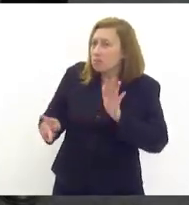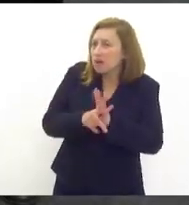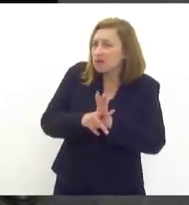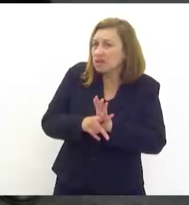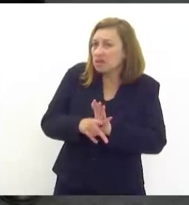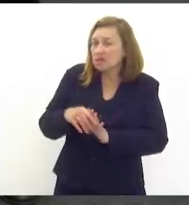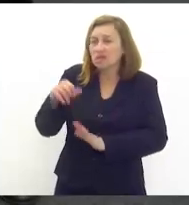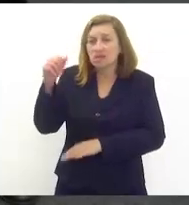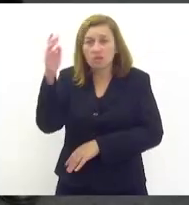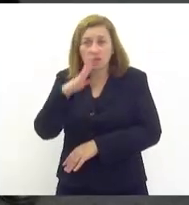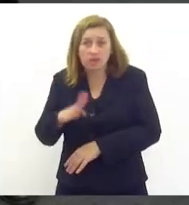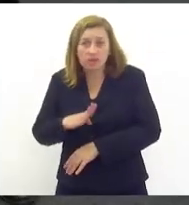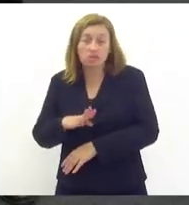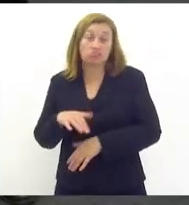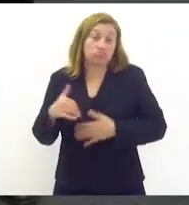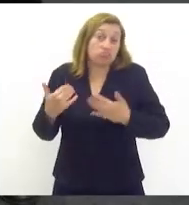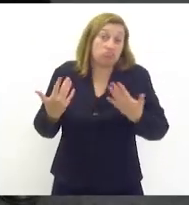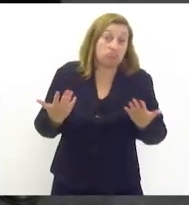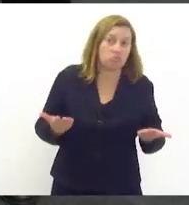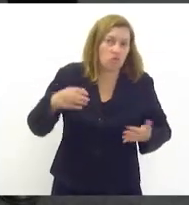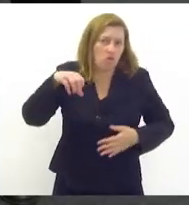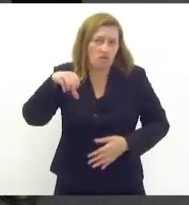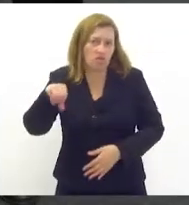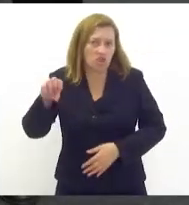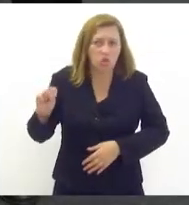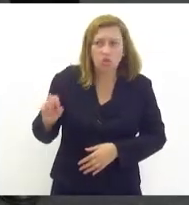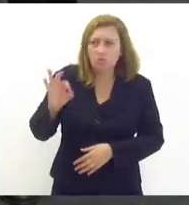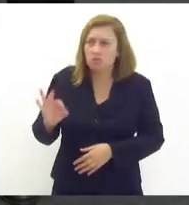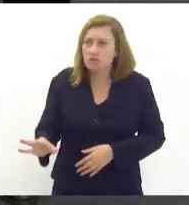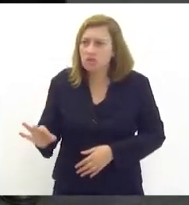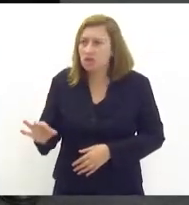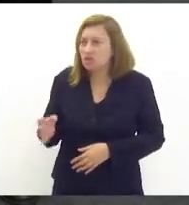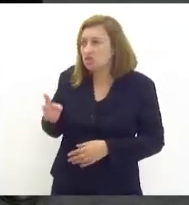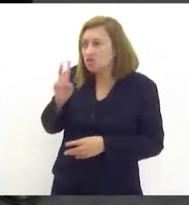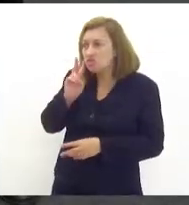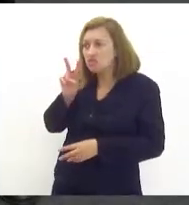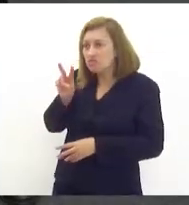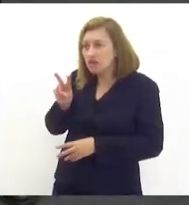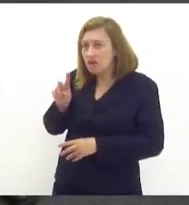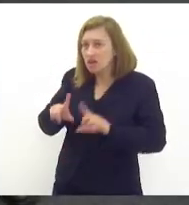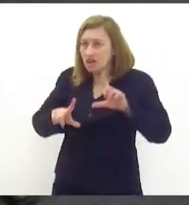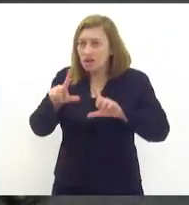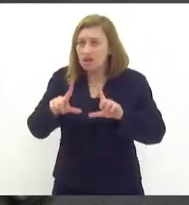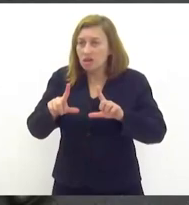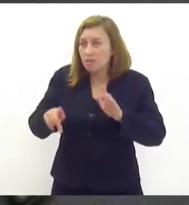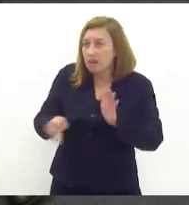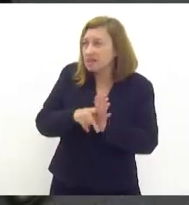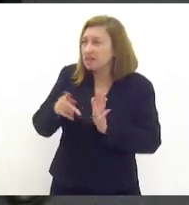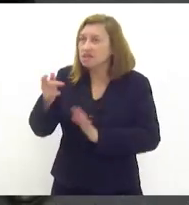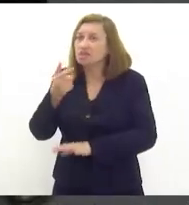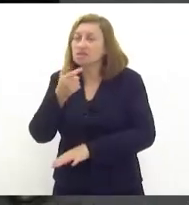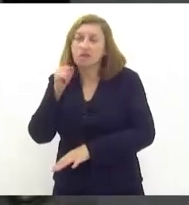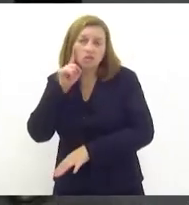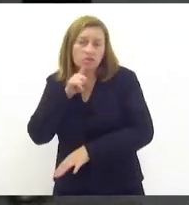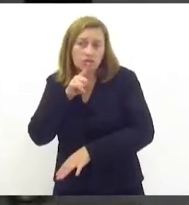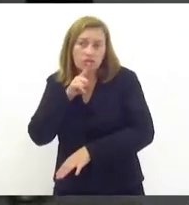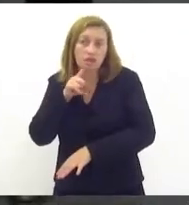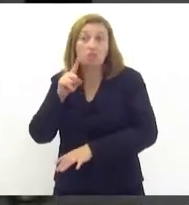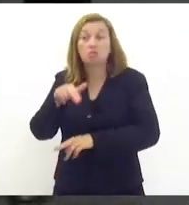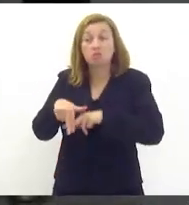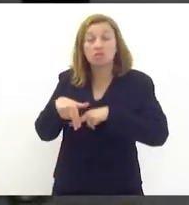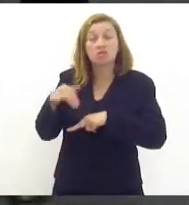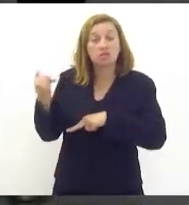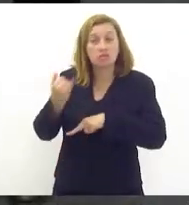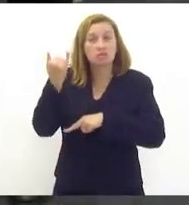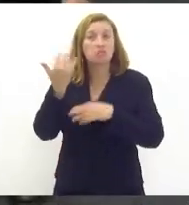ou seja 98% do que a gente consome é enlatado norte-americano por isso é tão importante